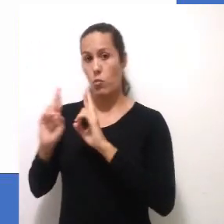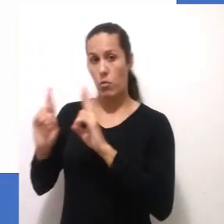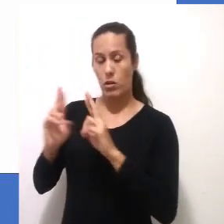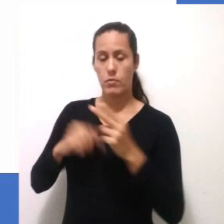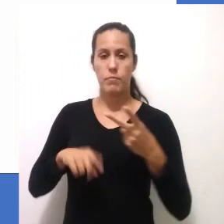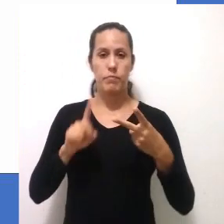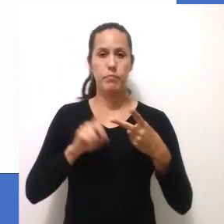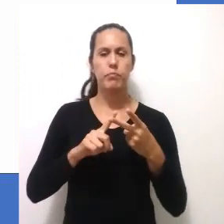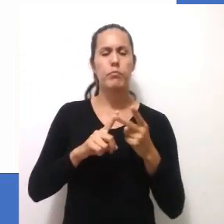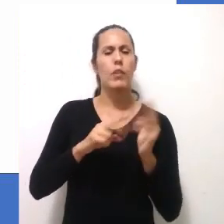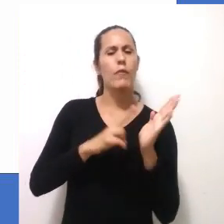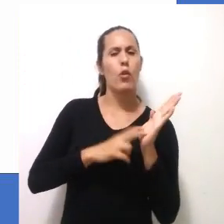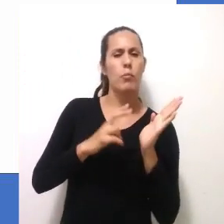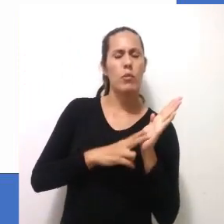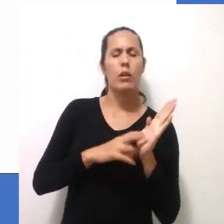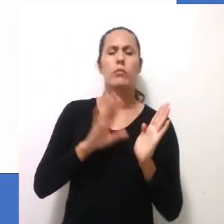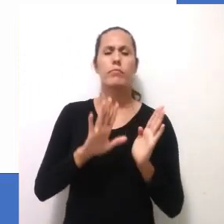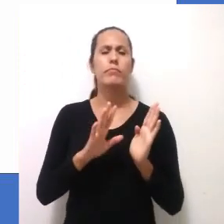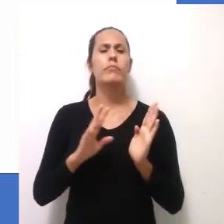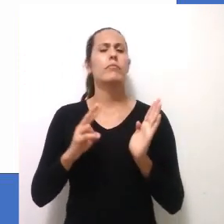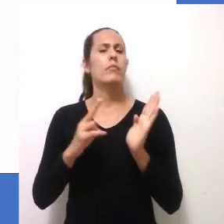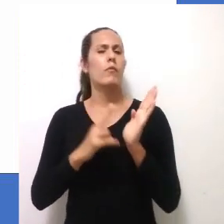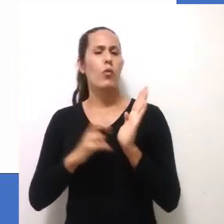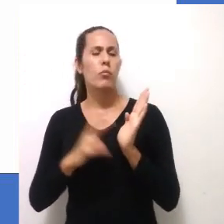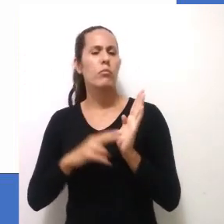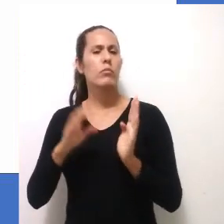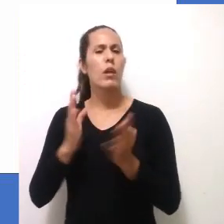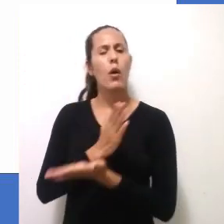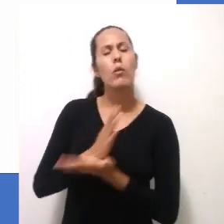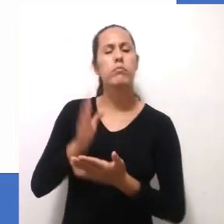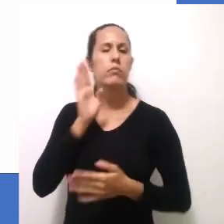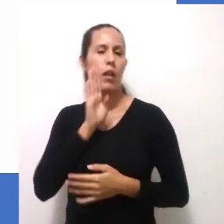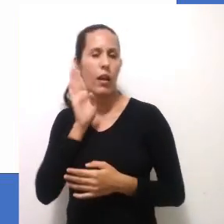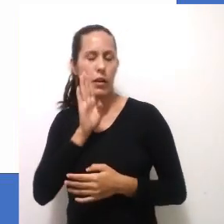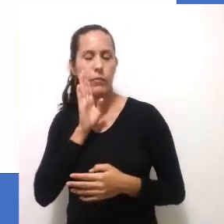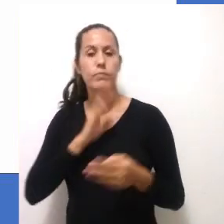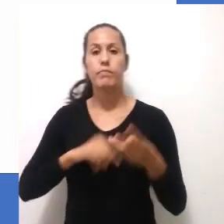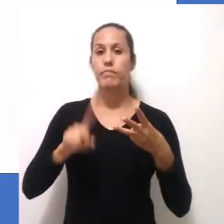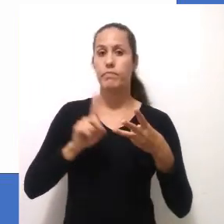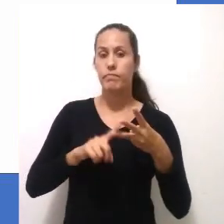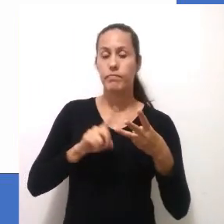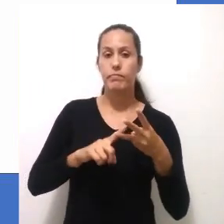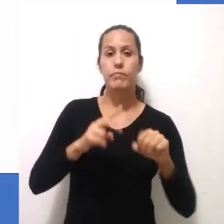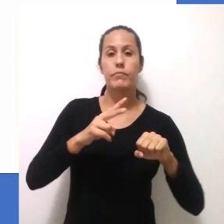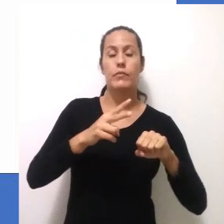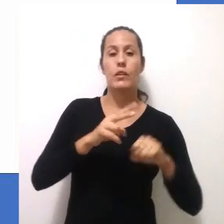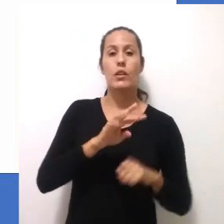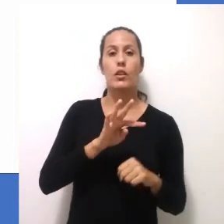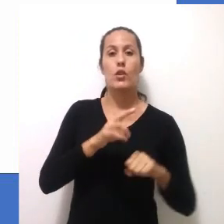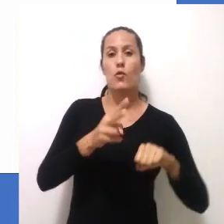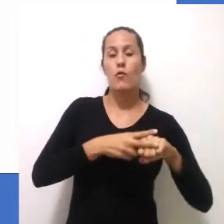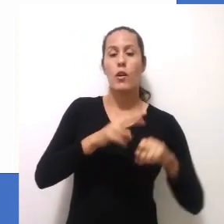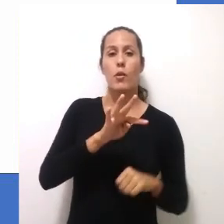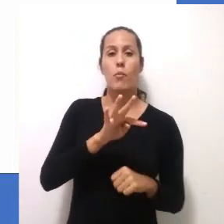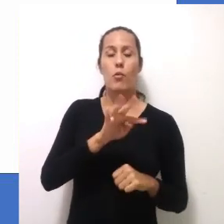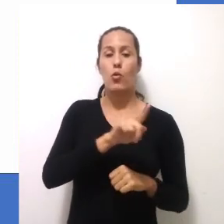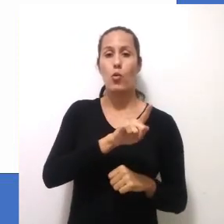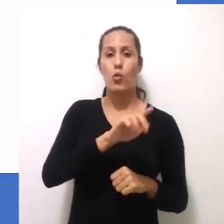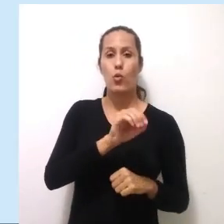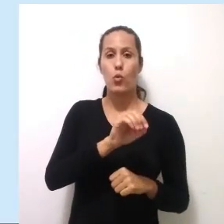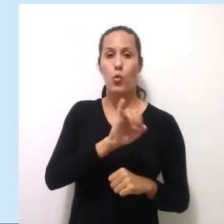esperança. Vocabulary, alguns vocabulários bem legais. E claro, the future, will and going